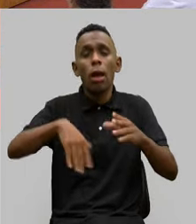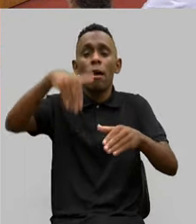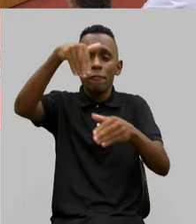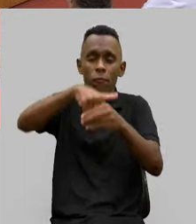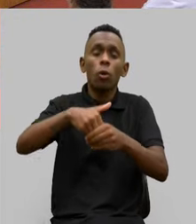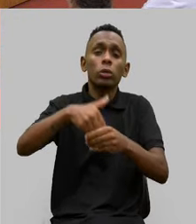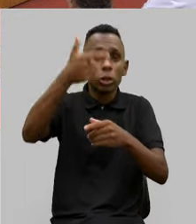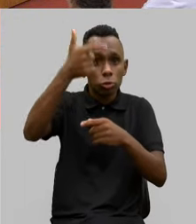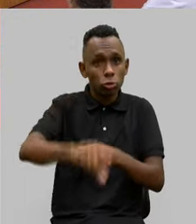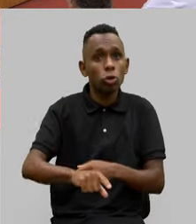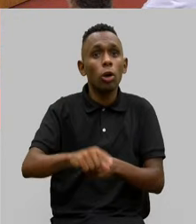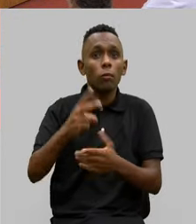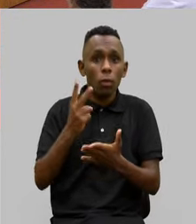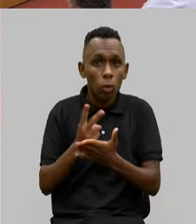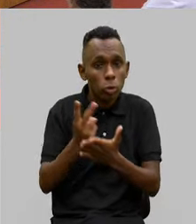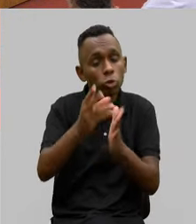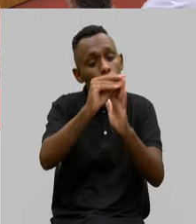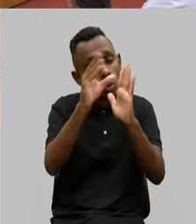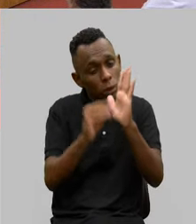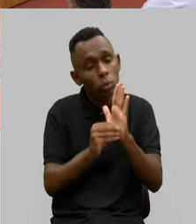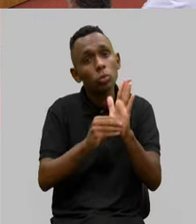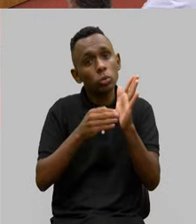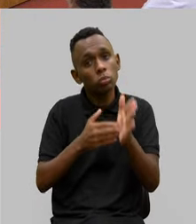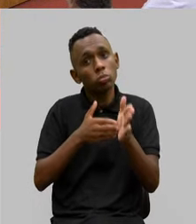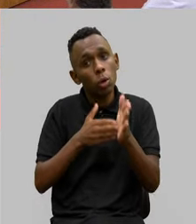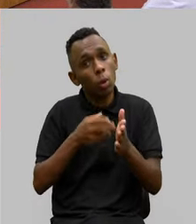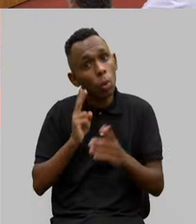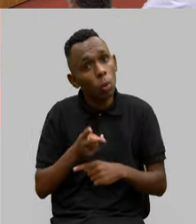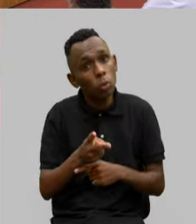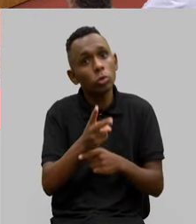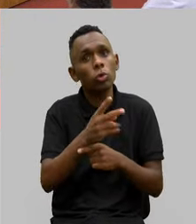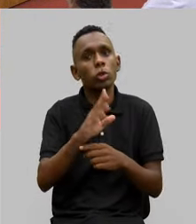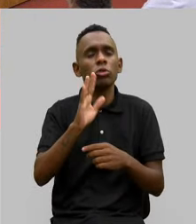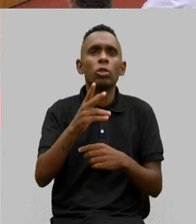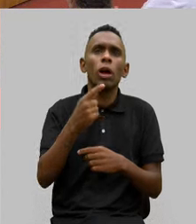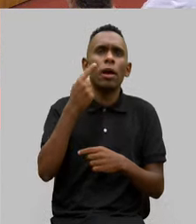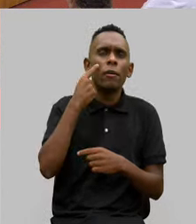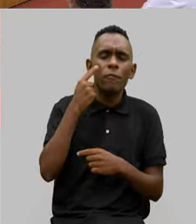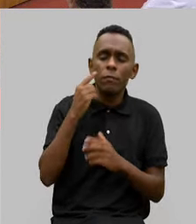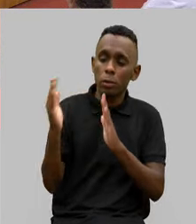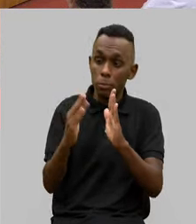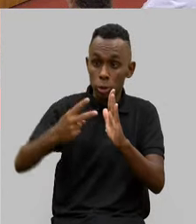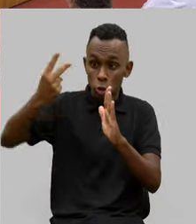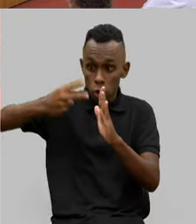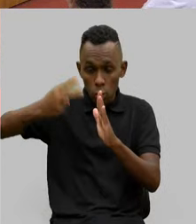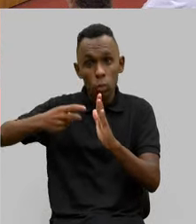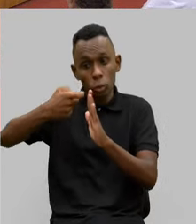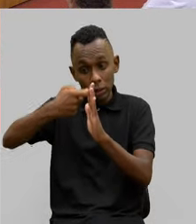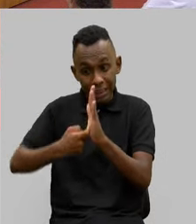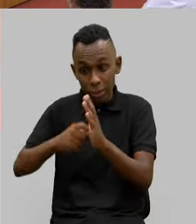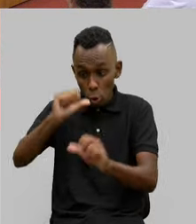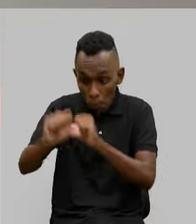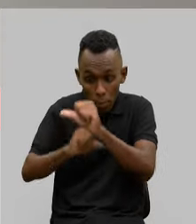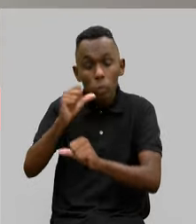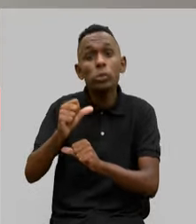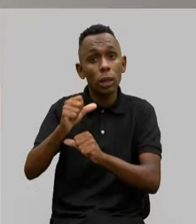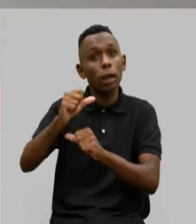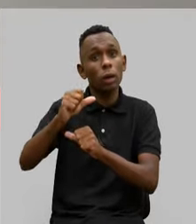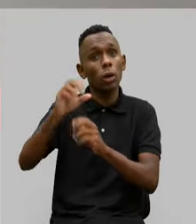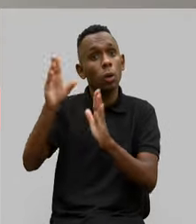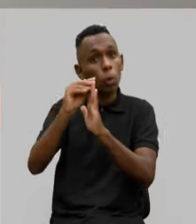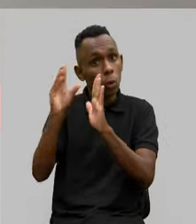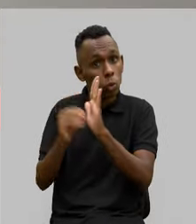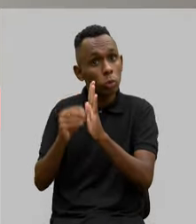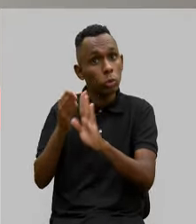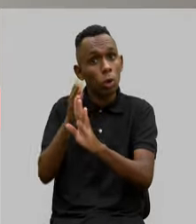novo continua a disputa do conteúdo porque aqui eu já vi comissão em segundo turno modificar completamente o conteúdo do